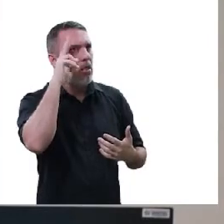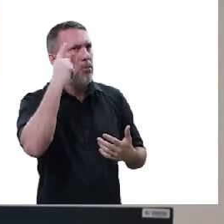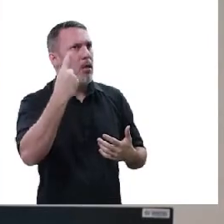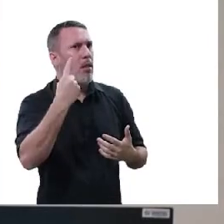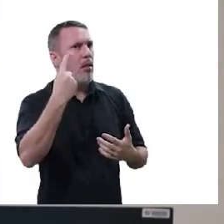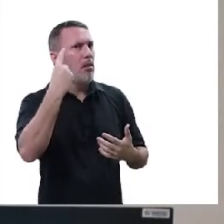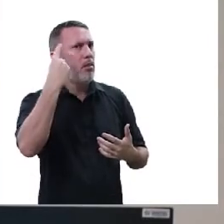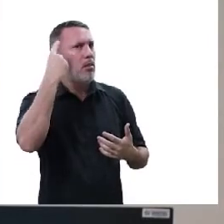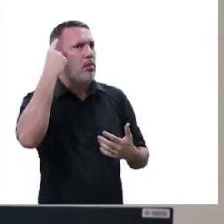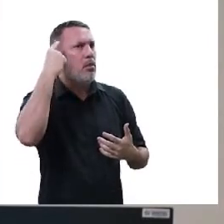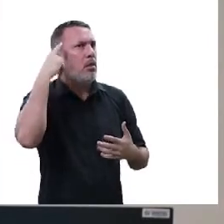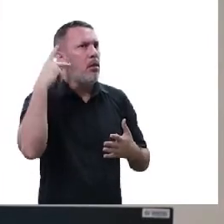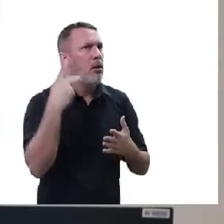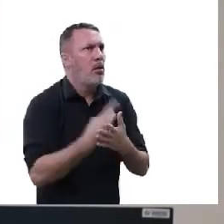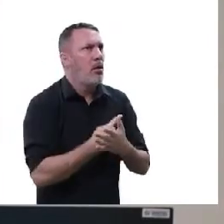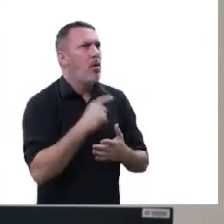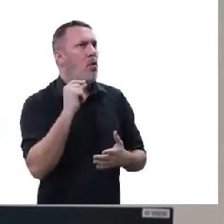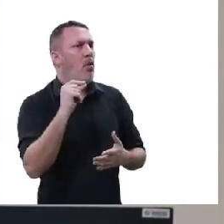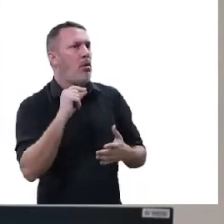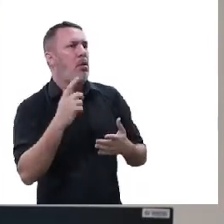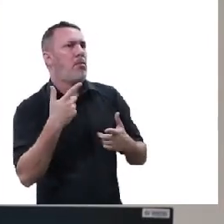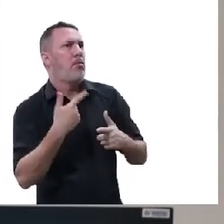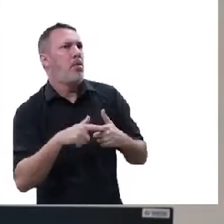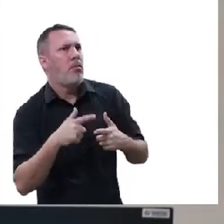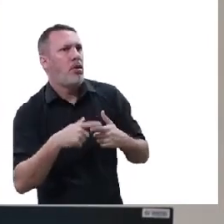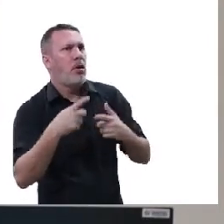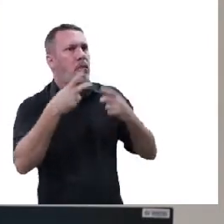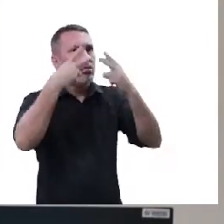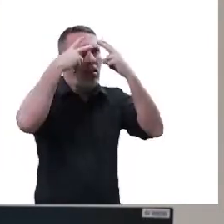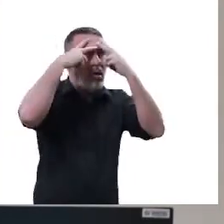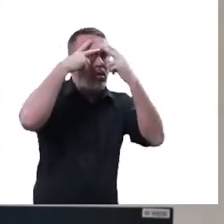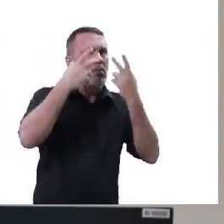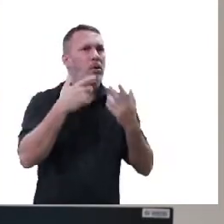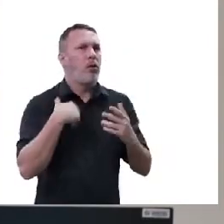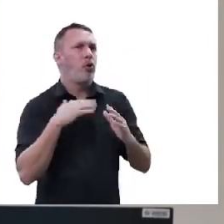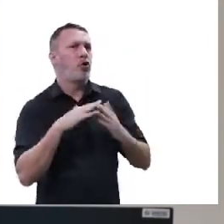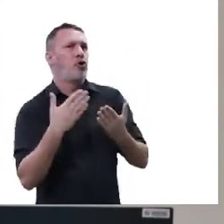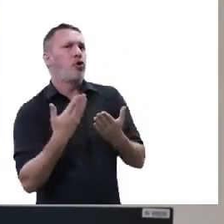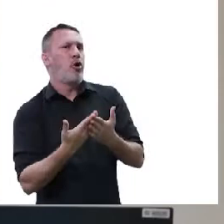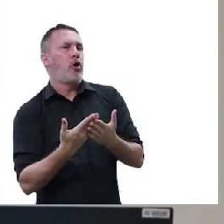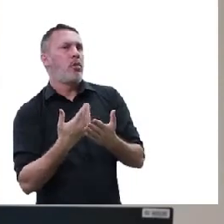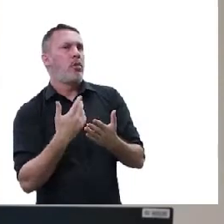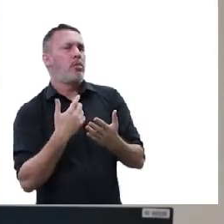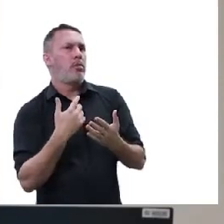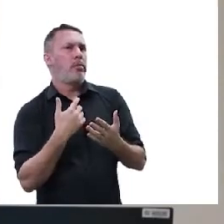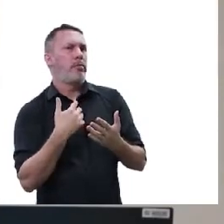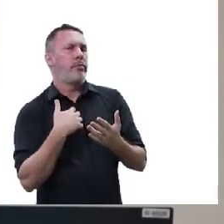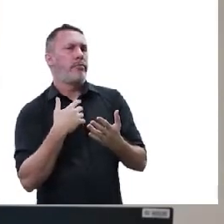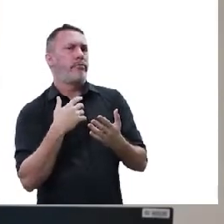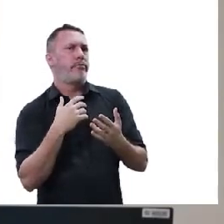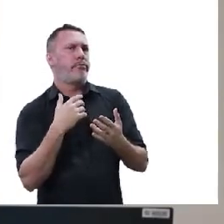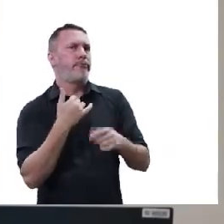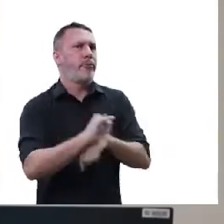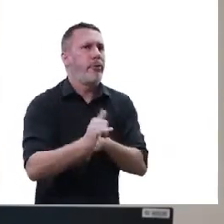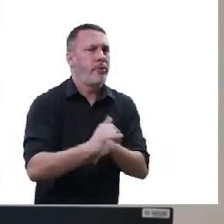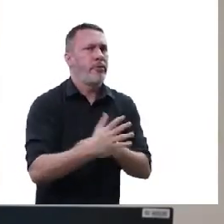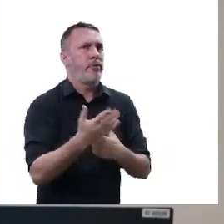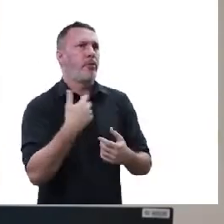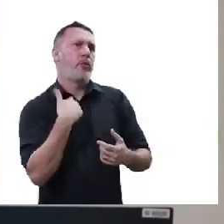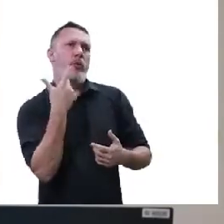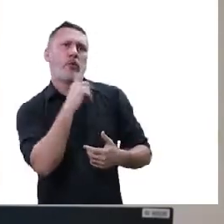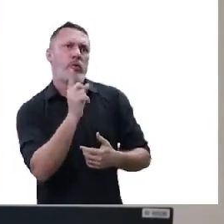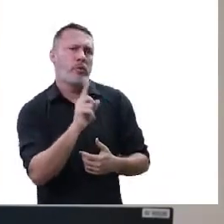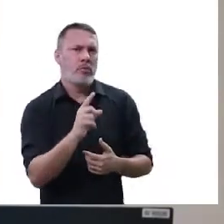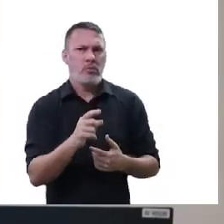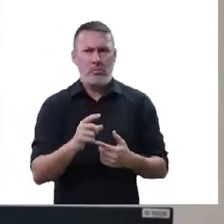relembrar algo que aconteceu no passado. Por que que não estudou? Por que que não teve acesso? Estou contando,